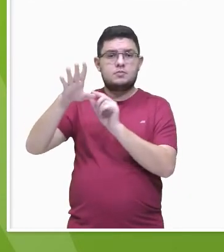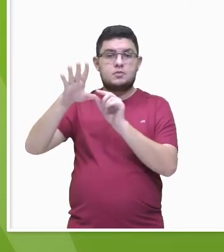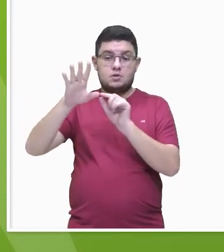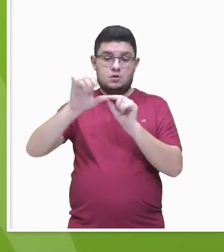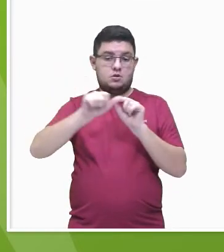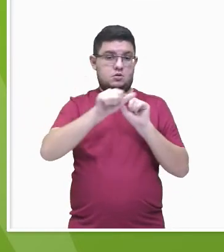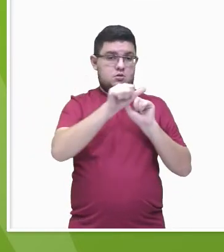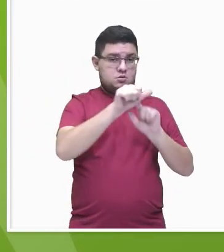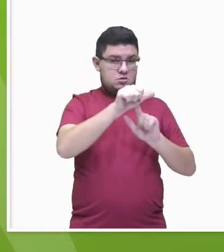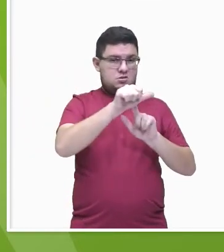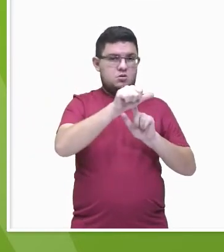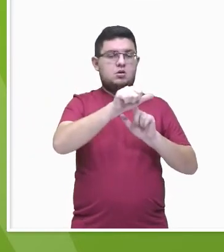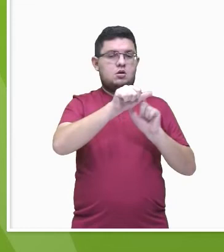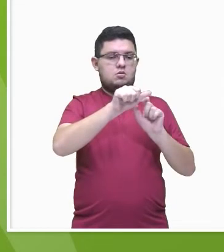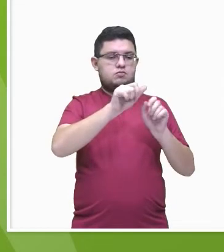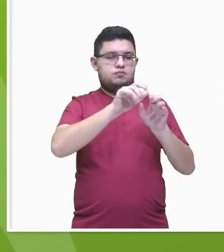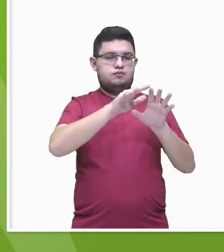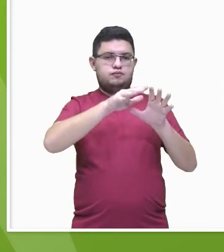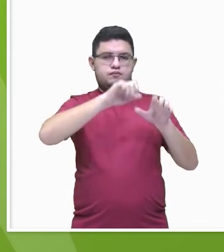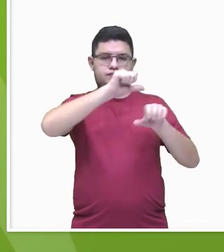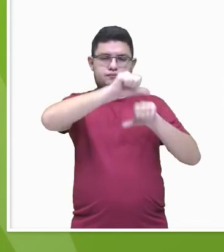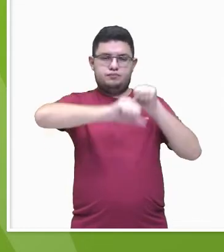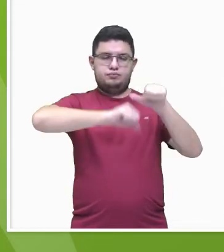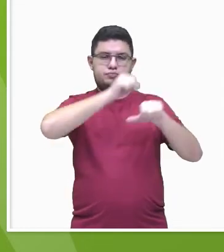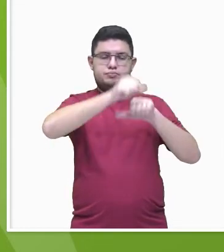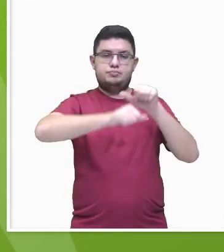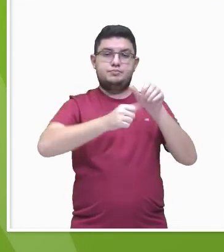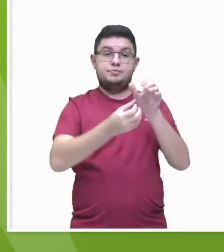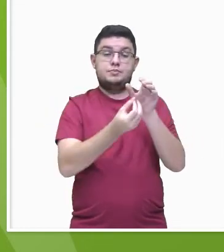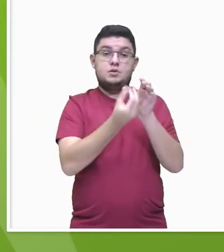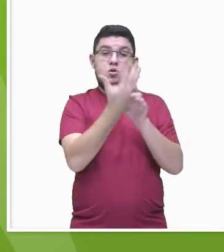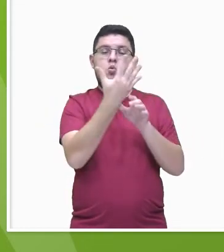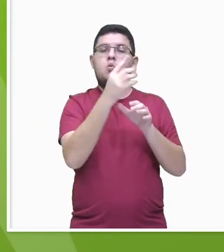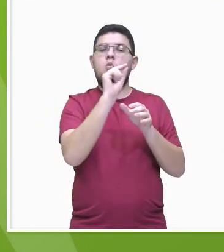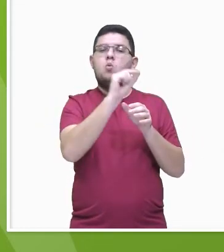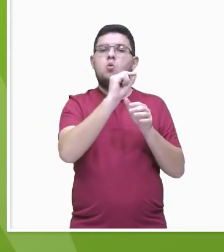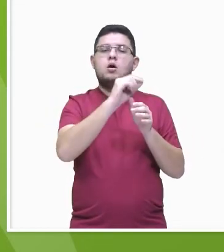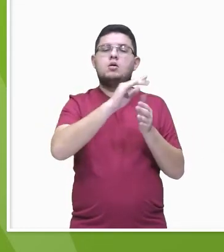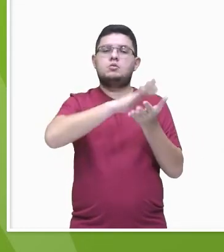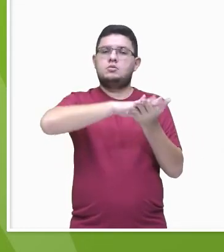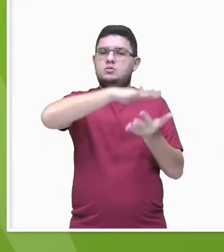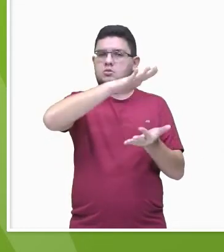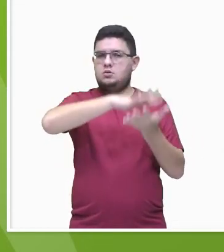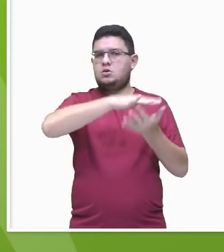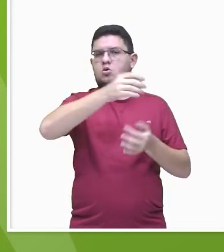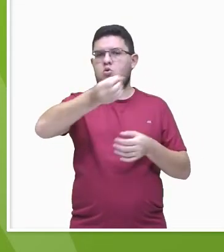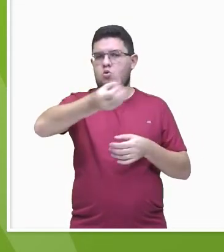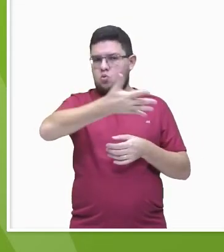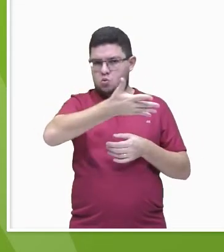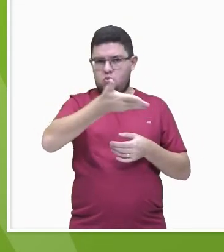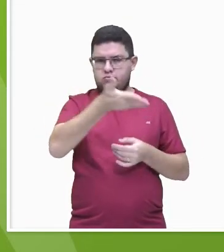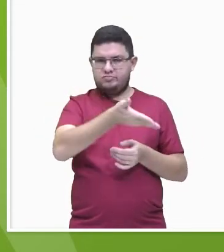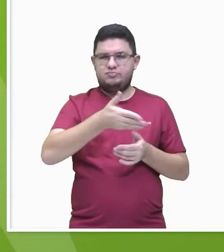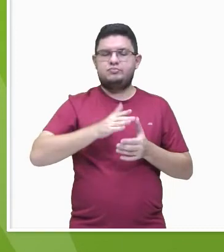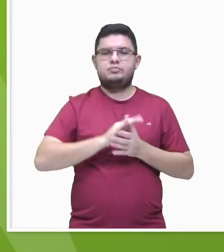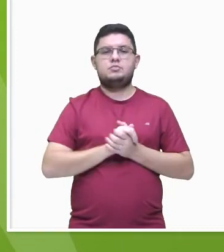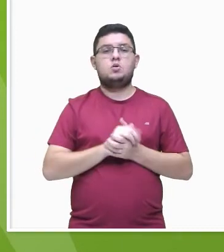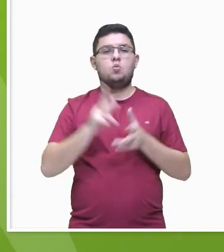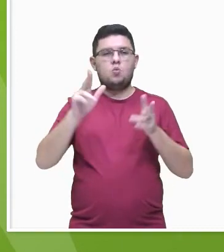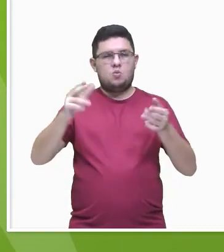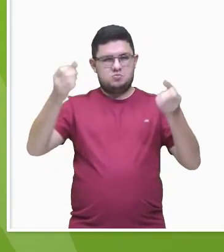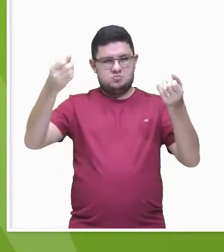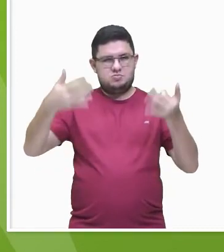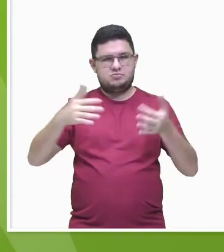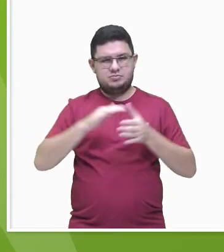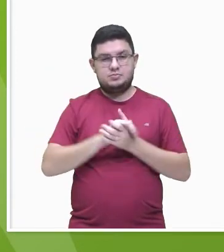se desenvolvendo e forma os outros 4 que estavam faltando e dá origem a uma nova estrela do mar, que é justamente o que a gente está falando aqui.